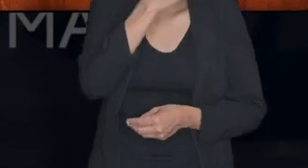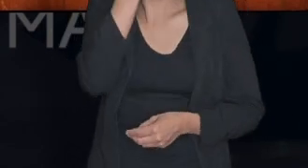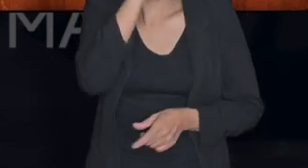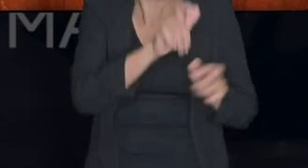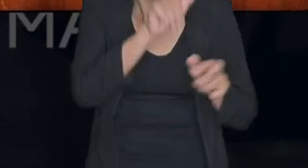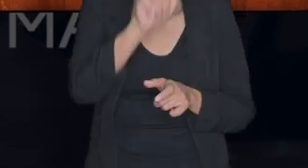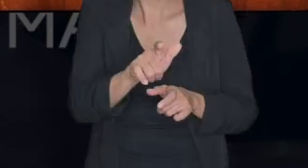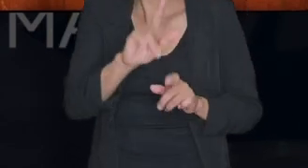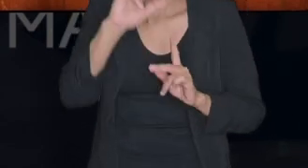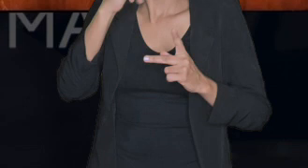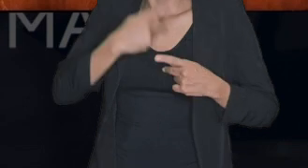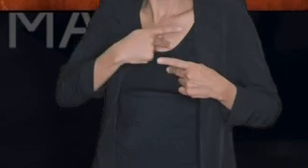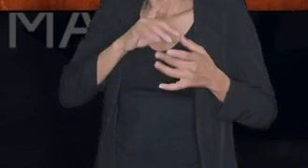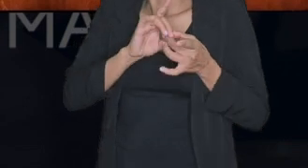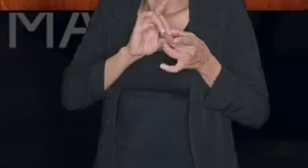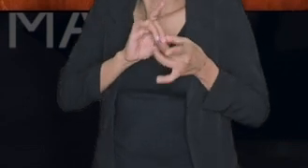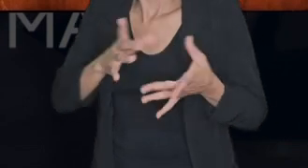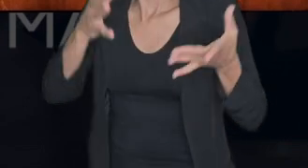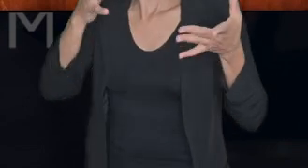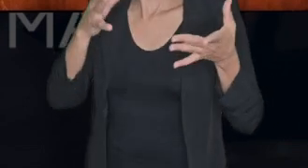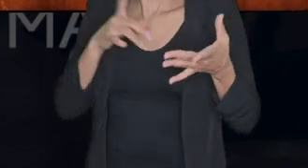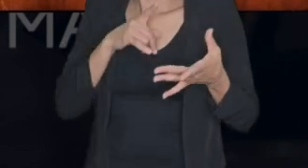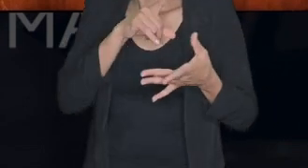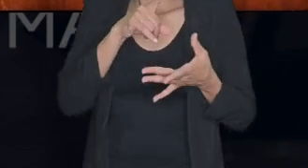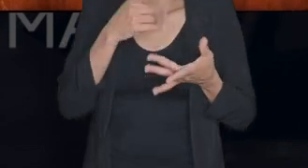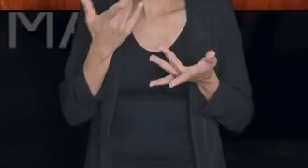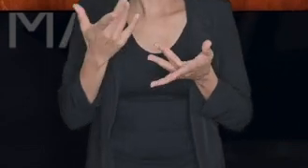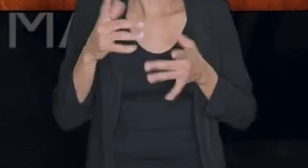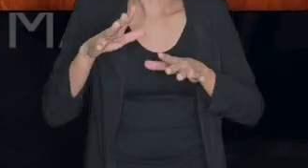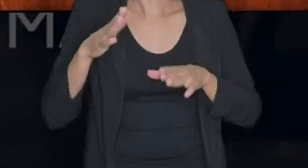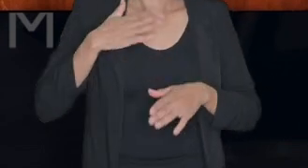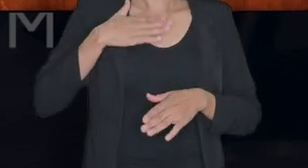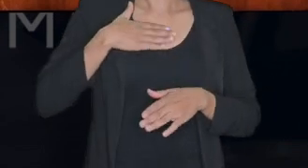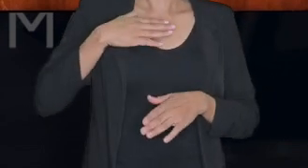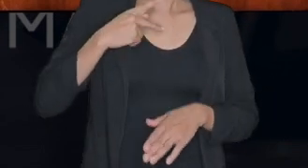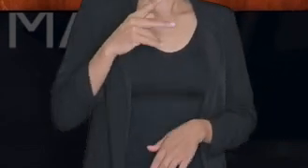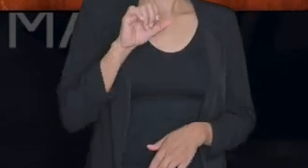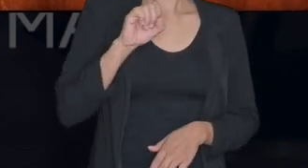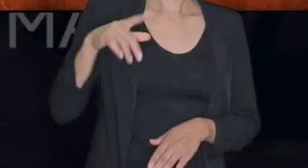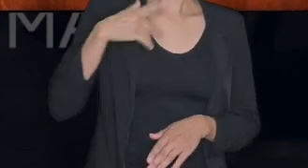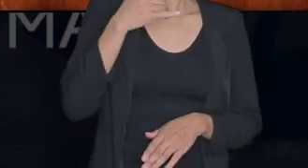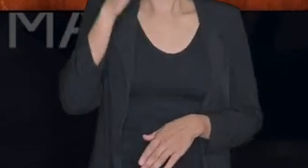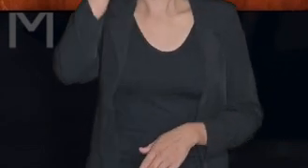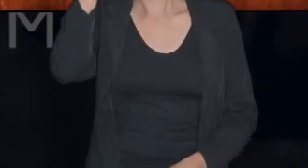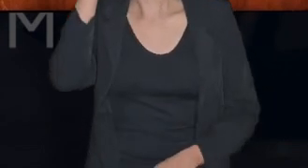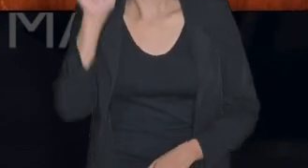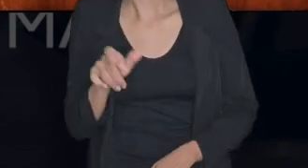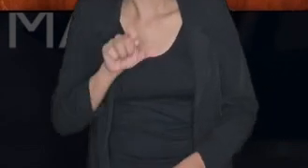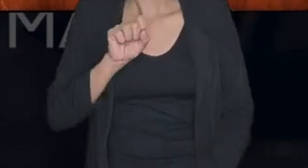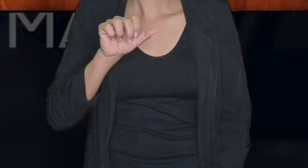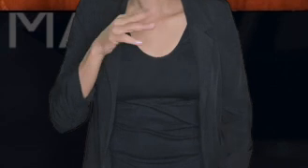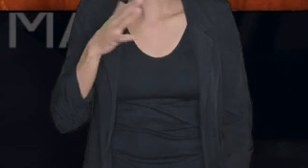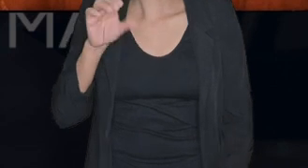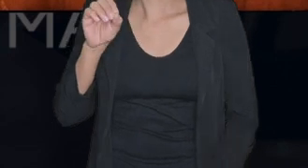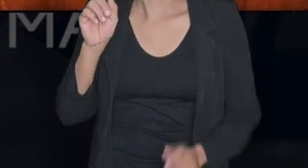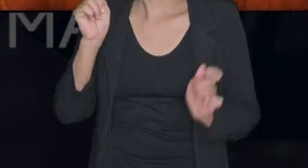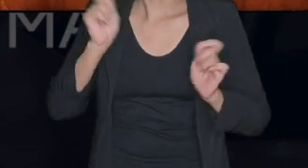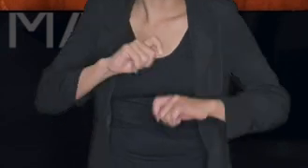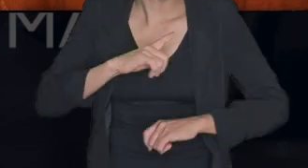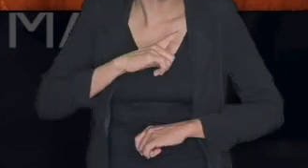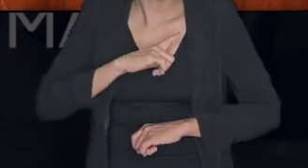posição, essa posse para um cessionário? Haverá, para a soma